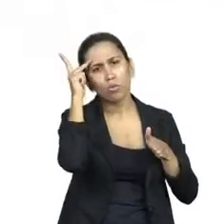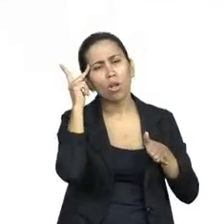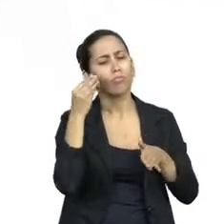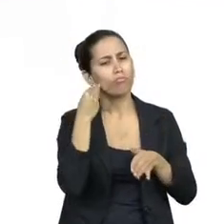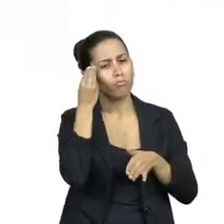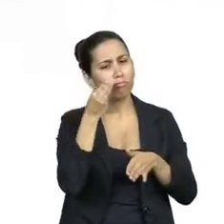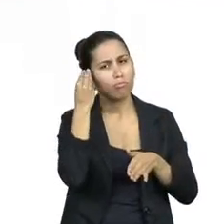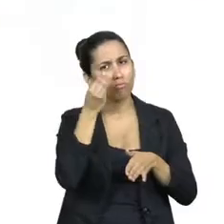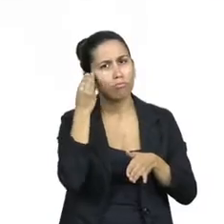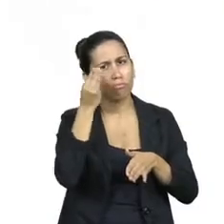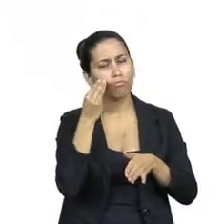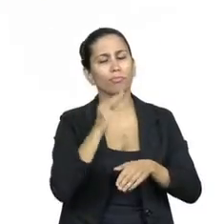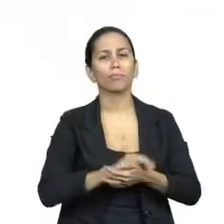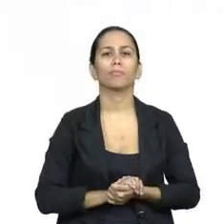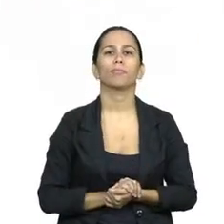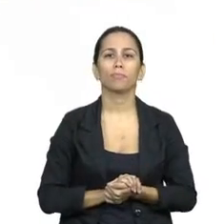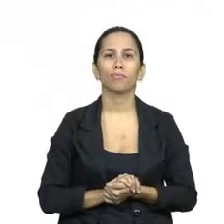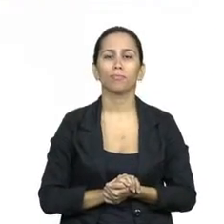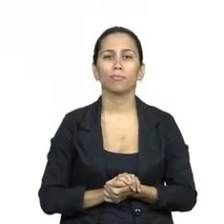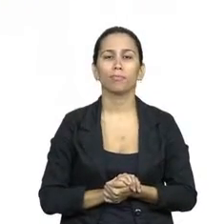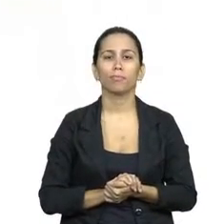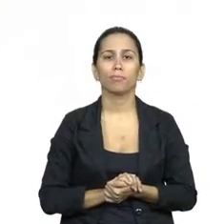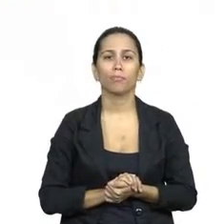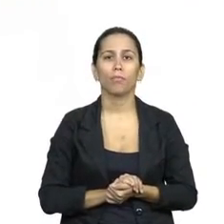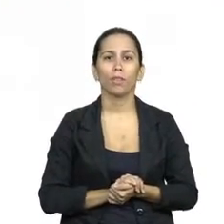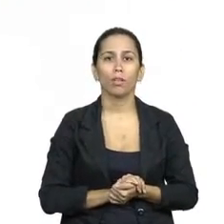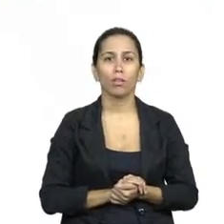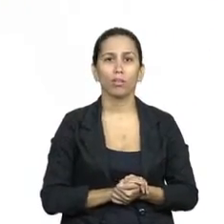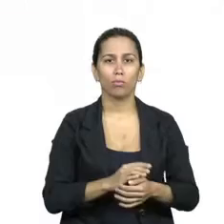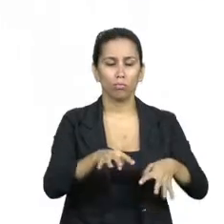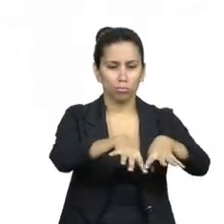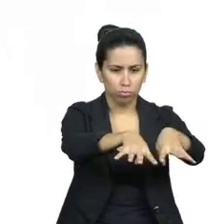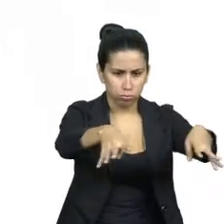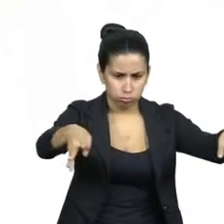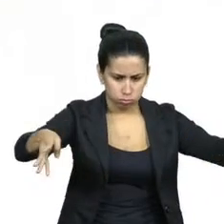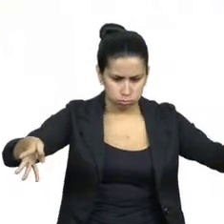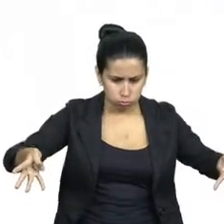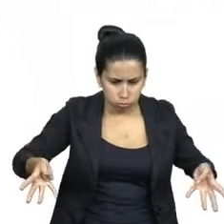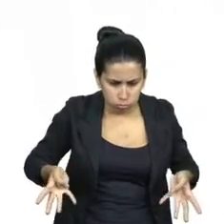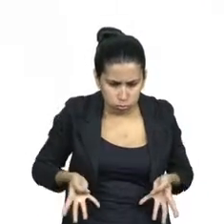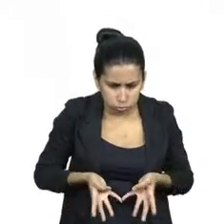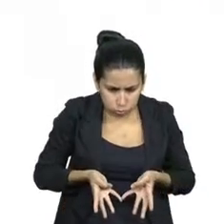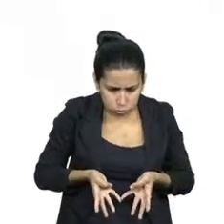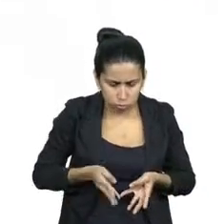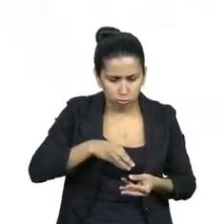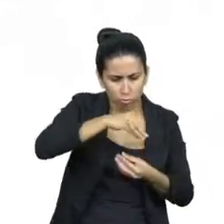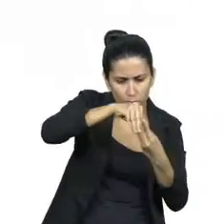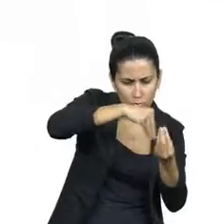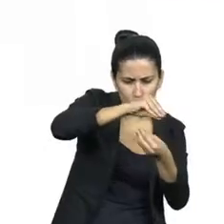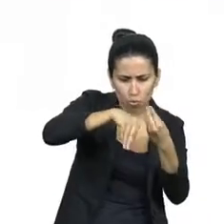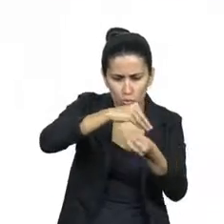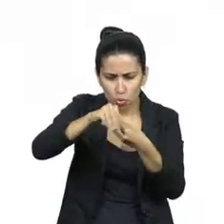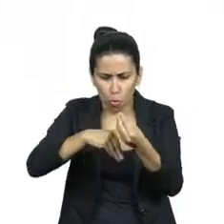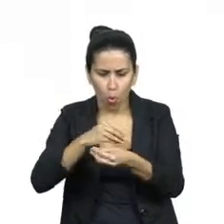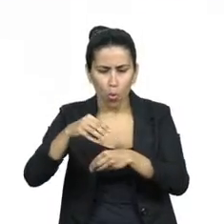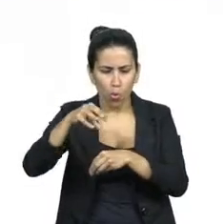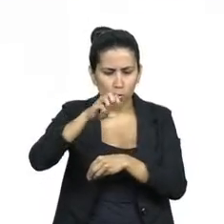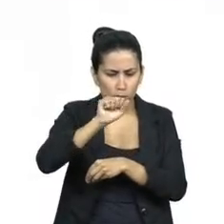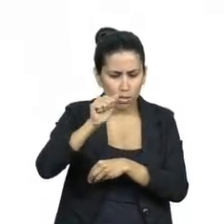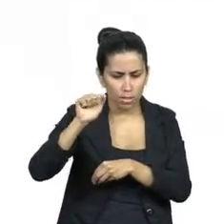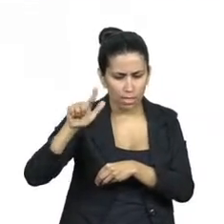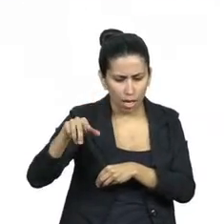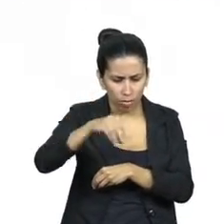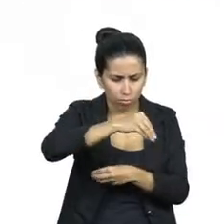bloqueado. Depois da salmoura, as peças são colocadas no misturador Tumbler com mais alguns temperos. Evite ficar